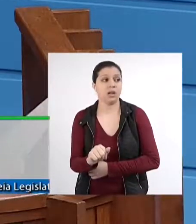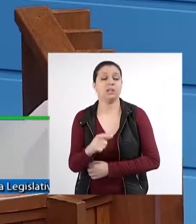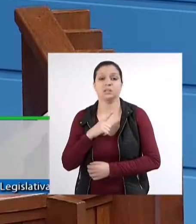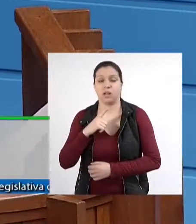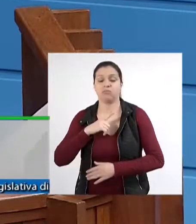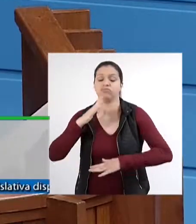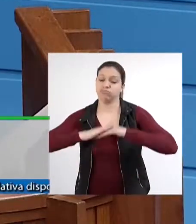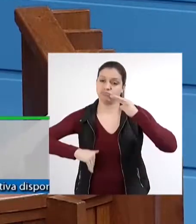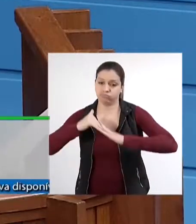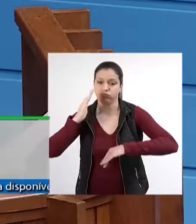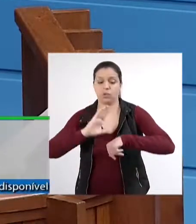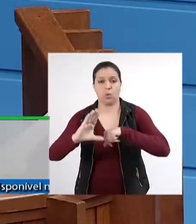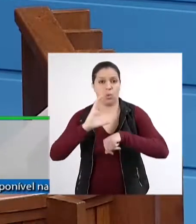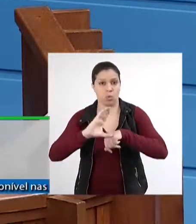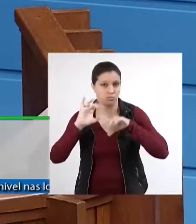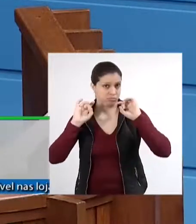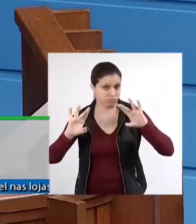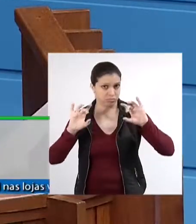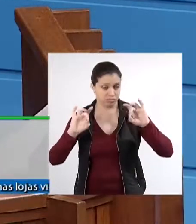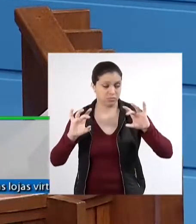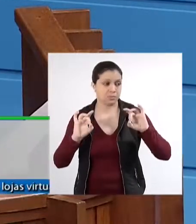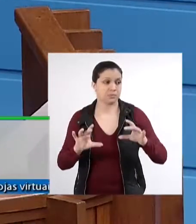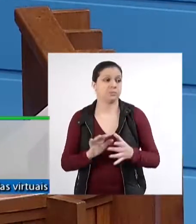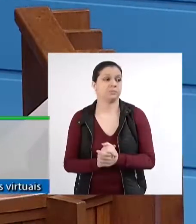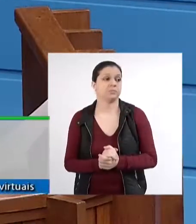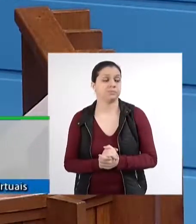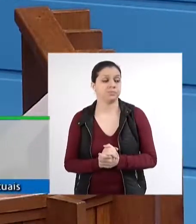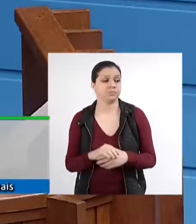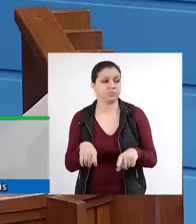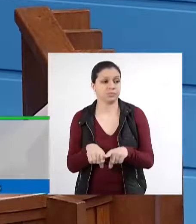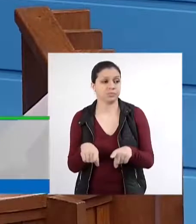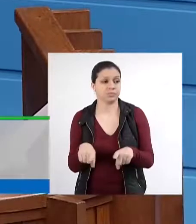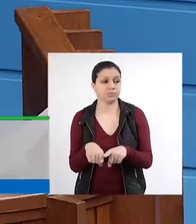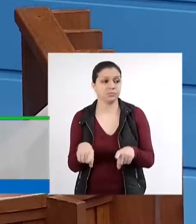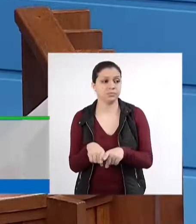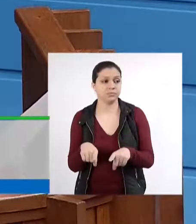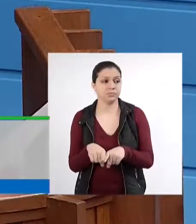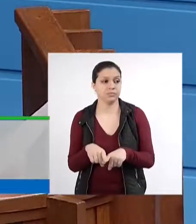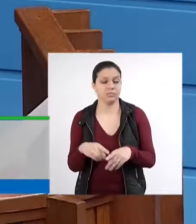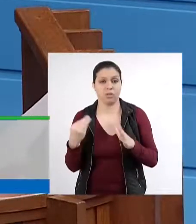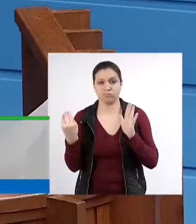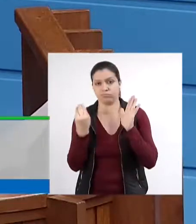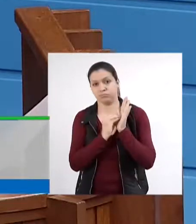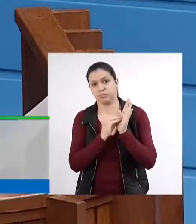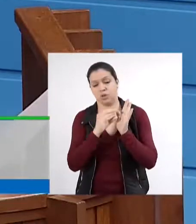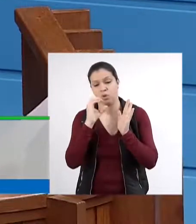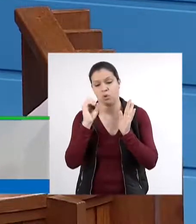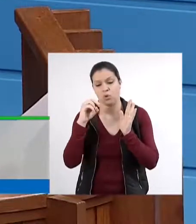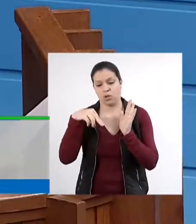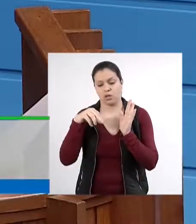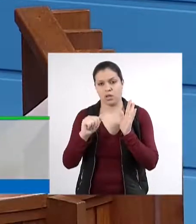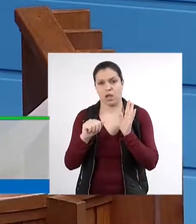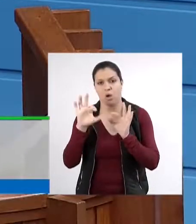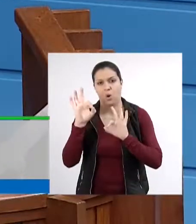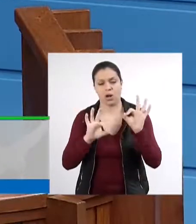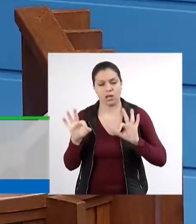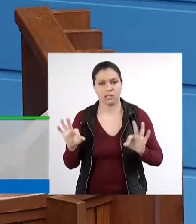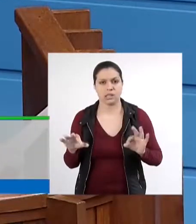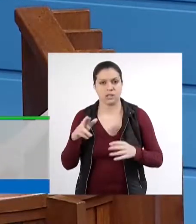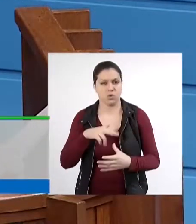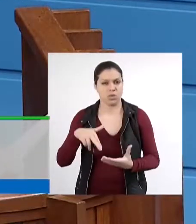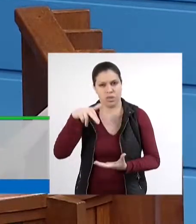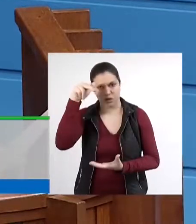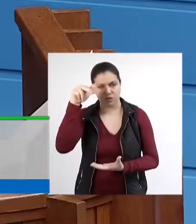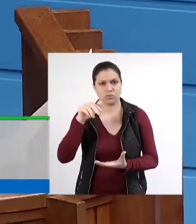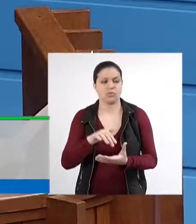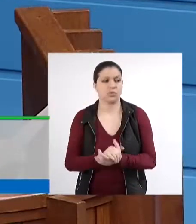2018, o Hospital Auxiliadora foi acreditado na ONA, que é a Organização Nacional de Acreditação